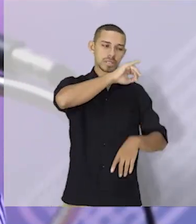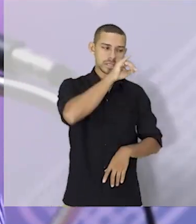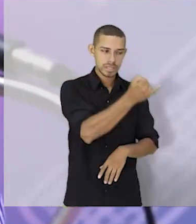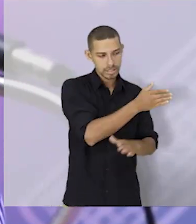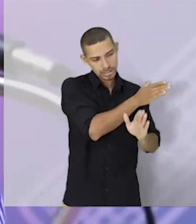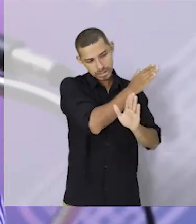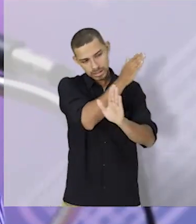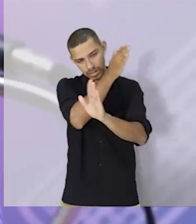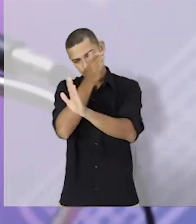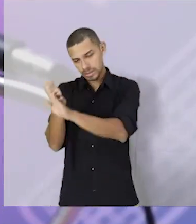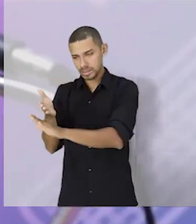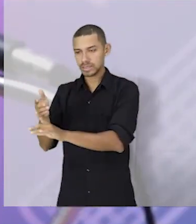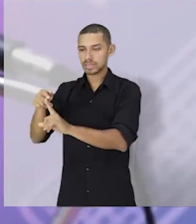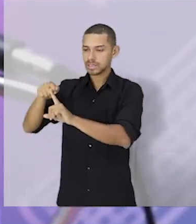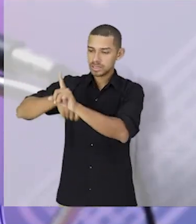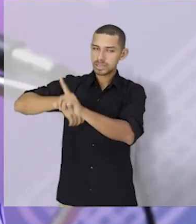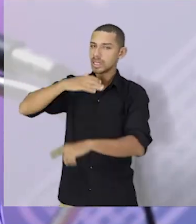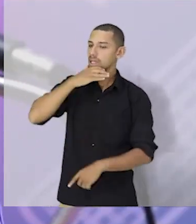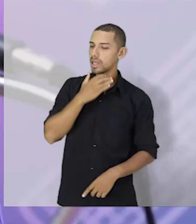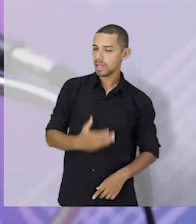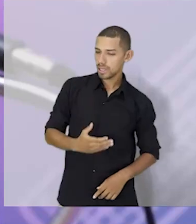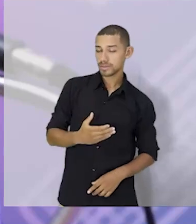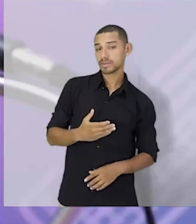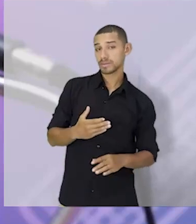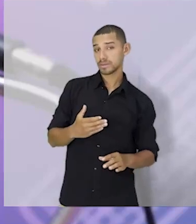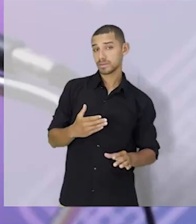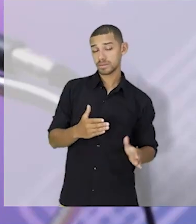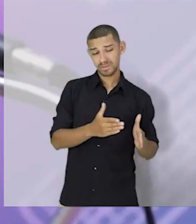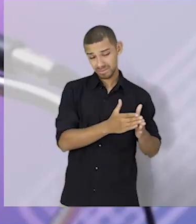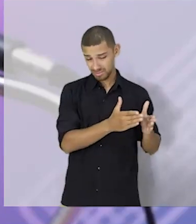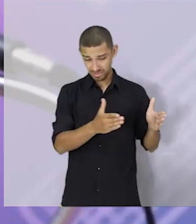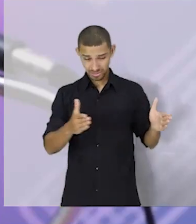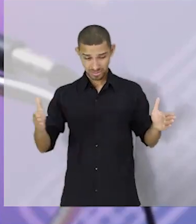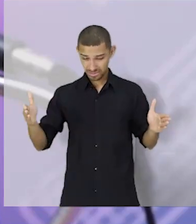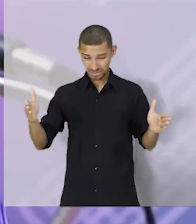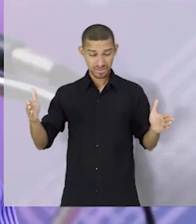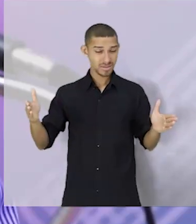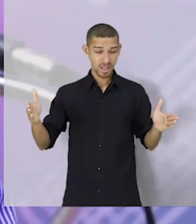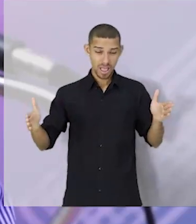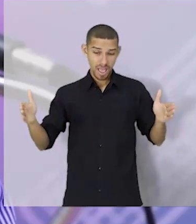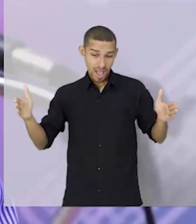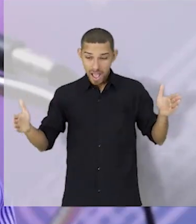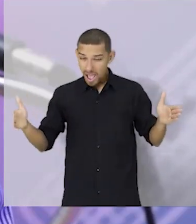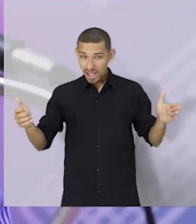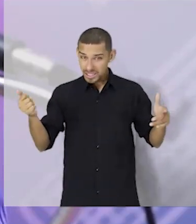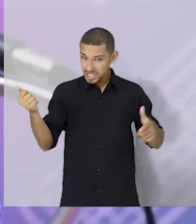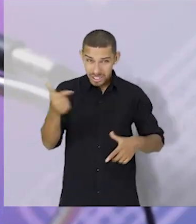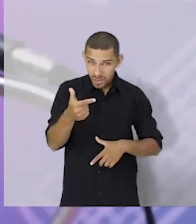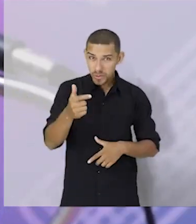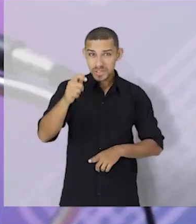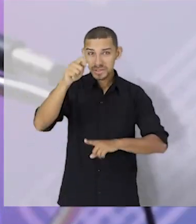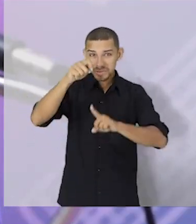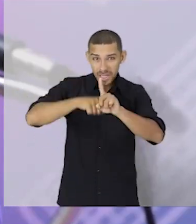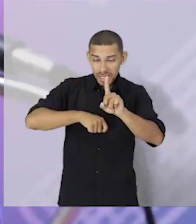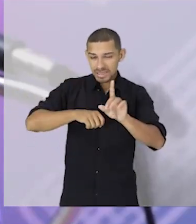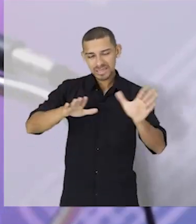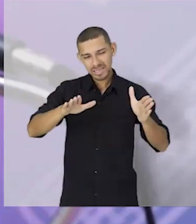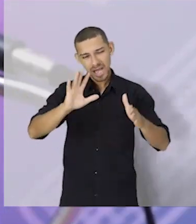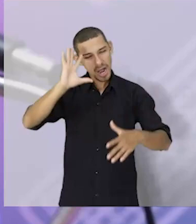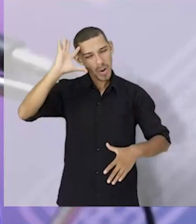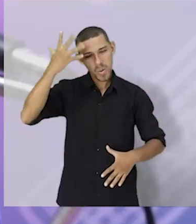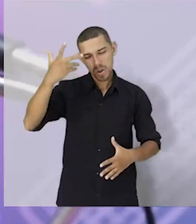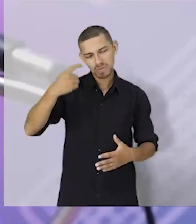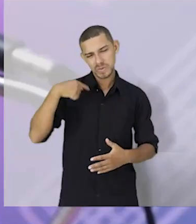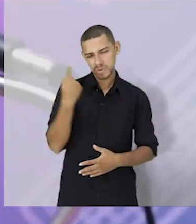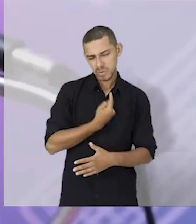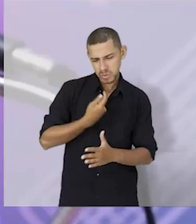finalizar esse ciclo. Durante esse ano, você passou por várias situações e você mesmo se cobra